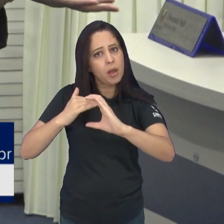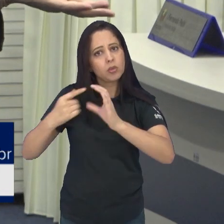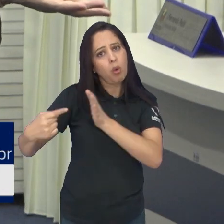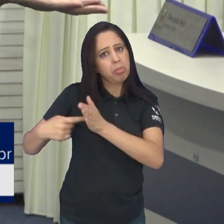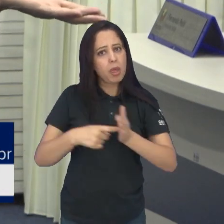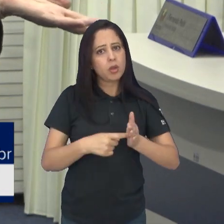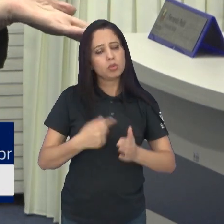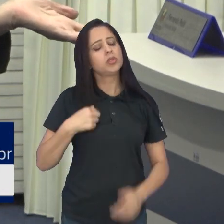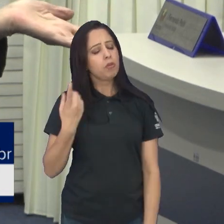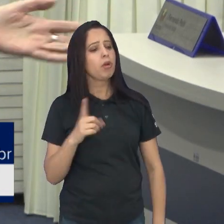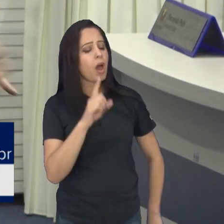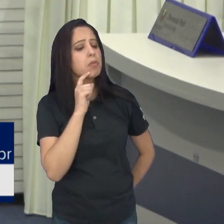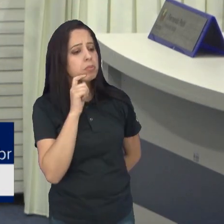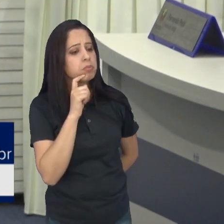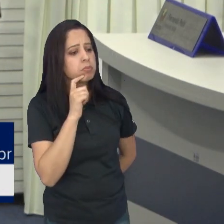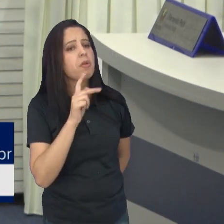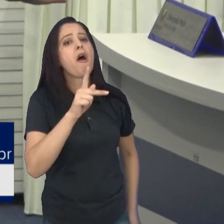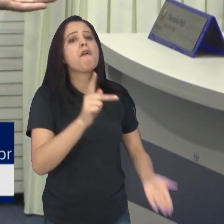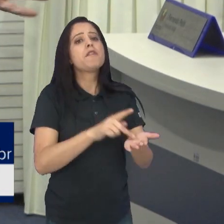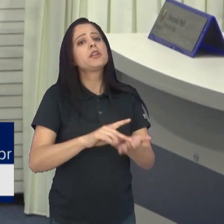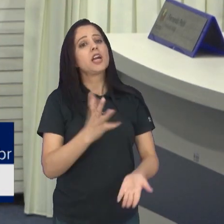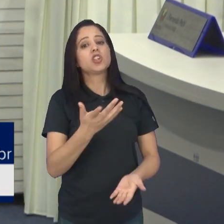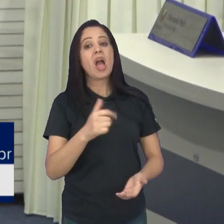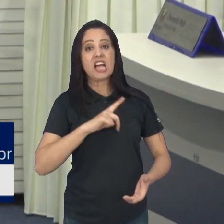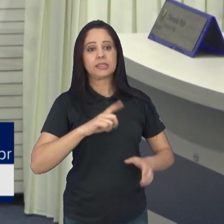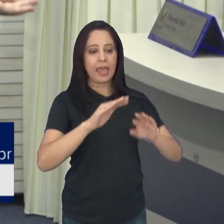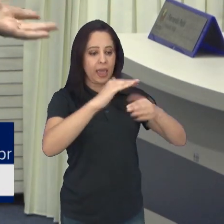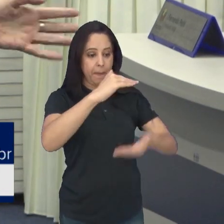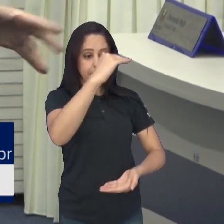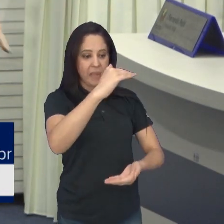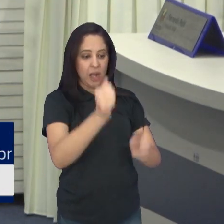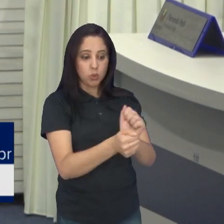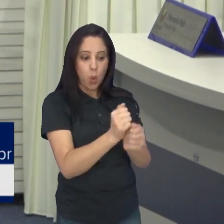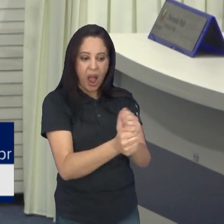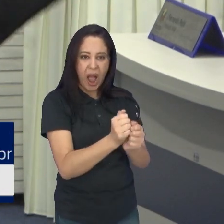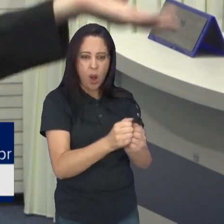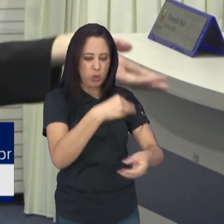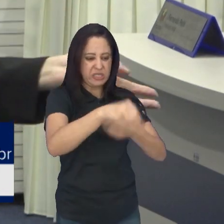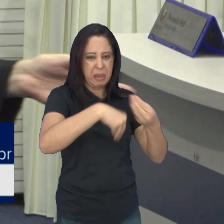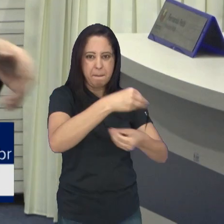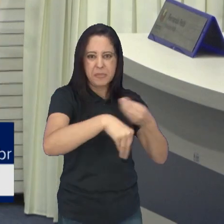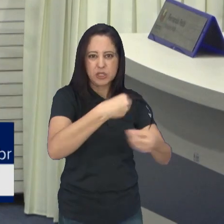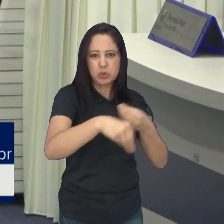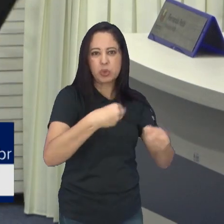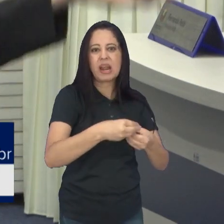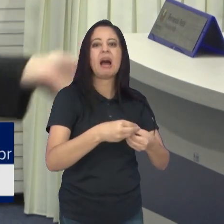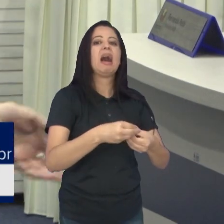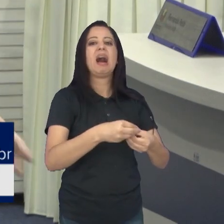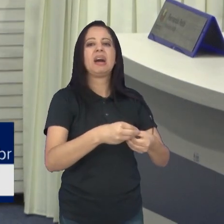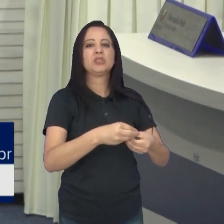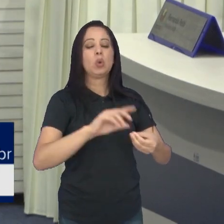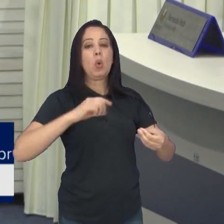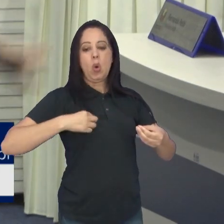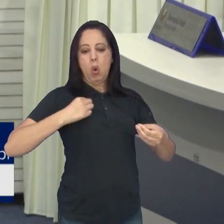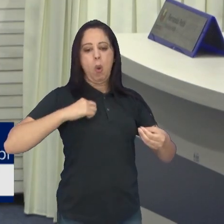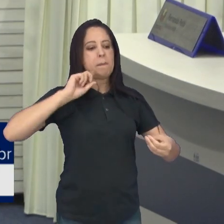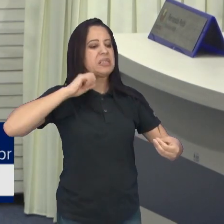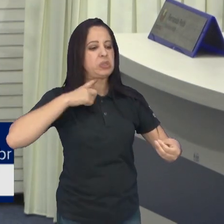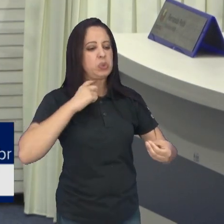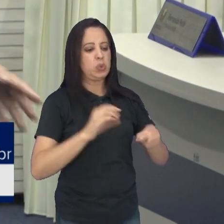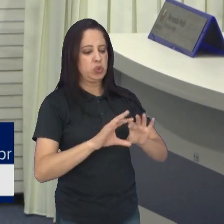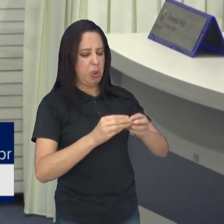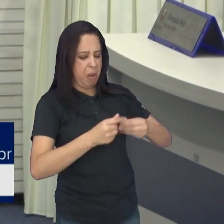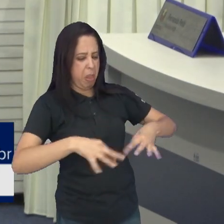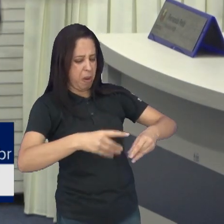estava correndo os fatos mesmo. Tinha arroz com detergente, com água sanitária, com roupa suja, com colchão